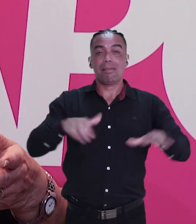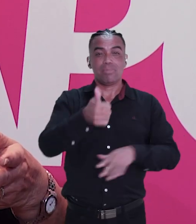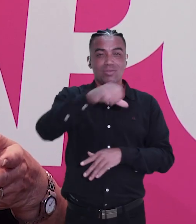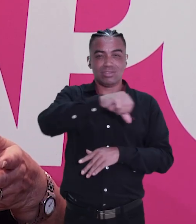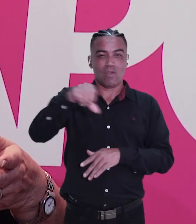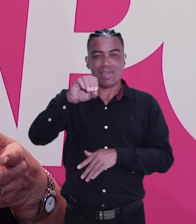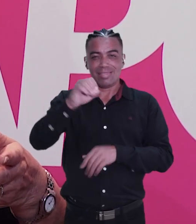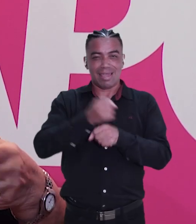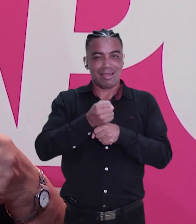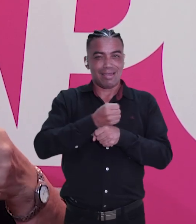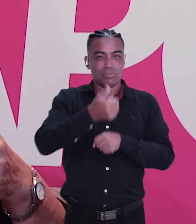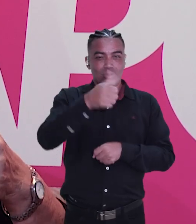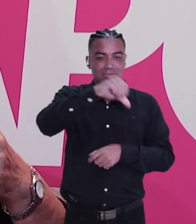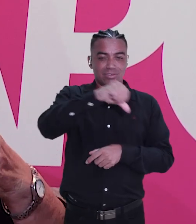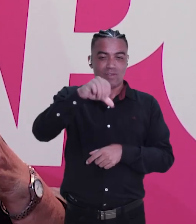1990.